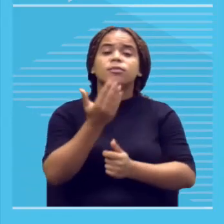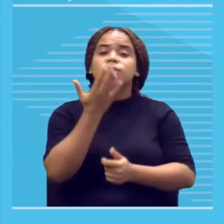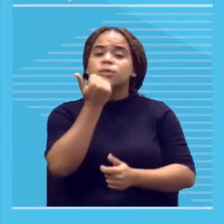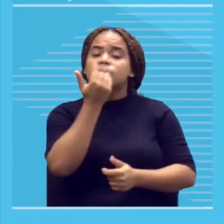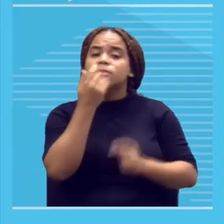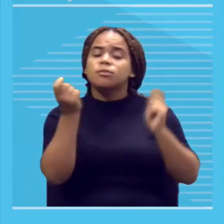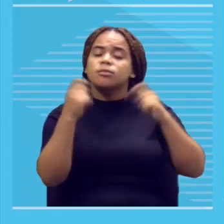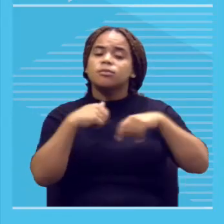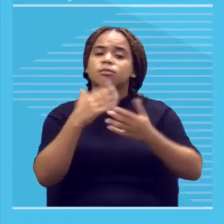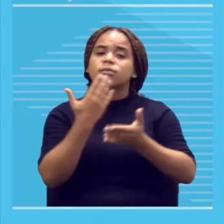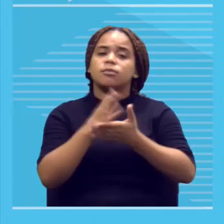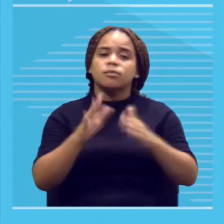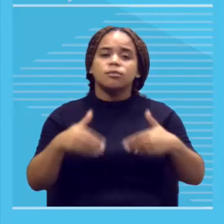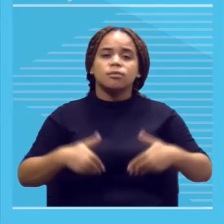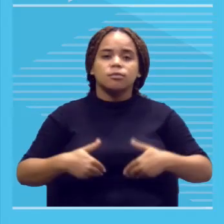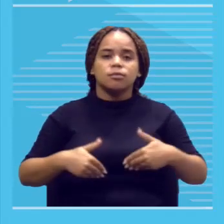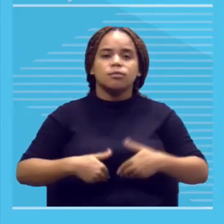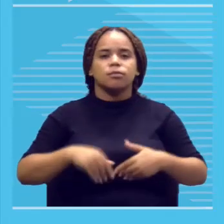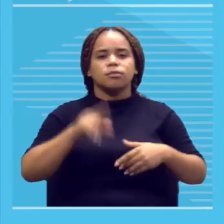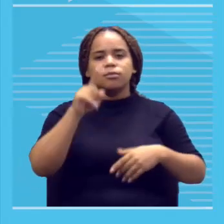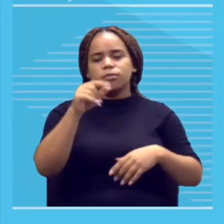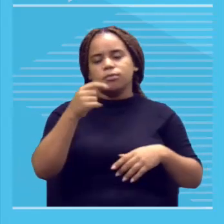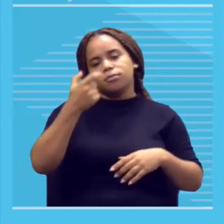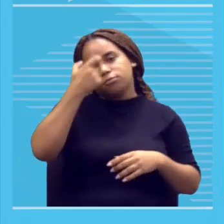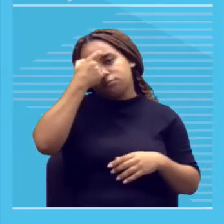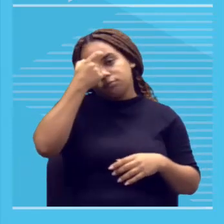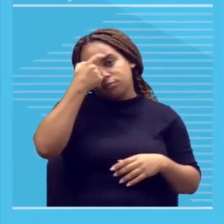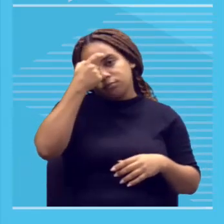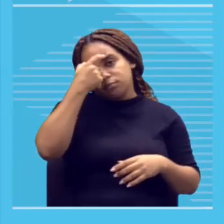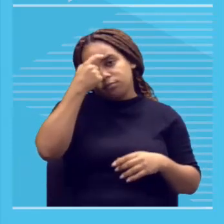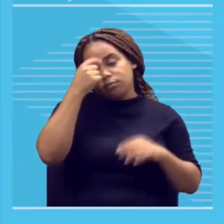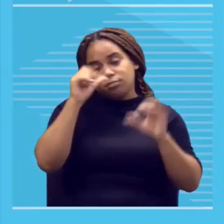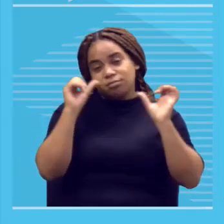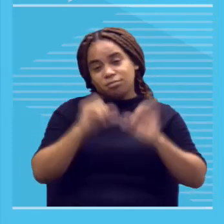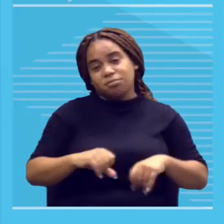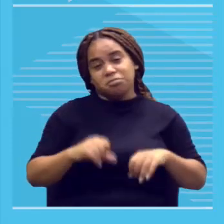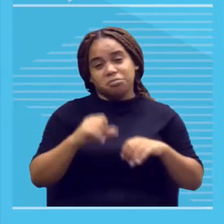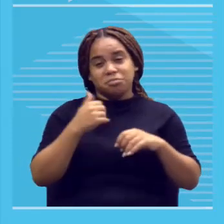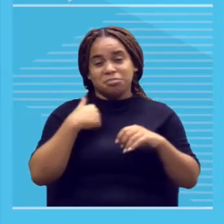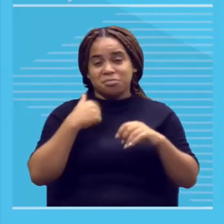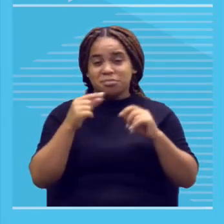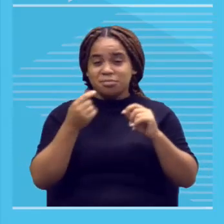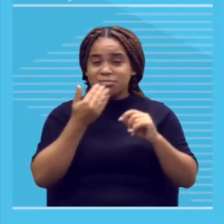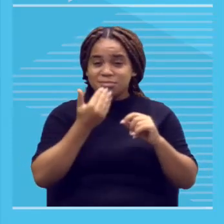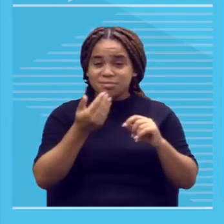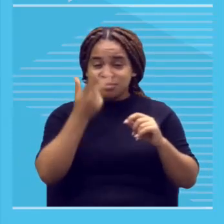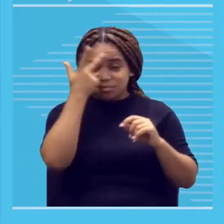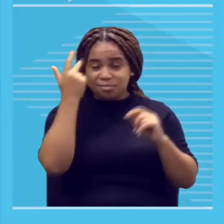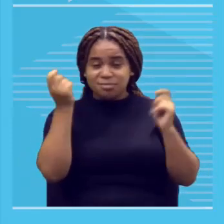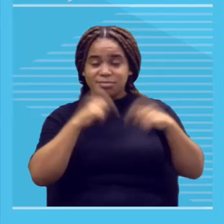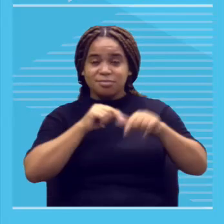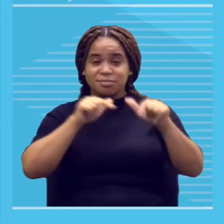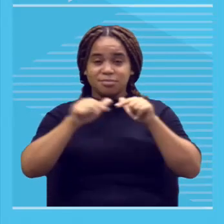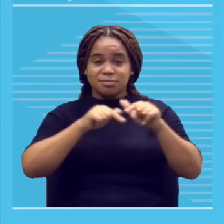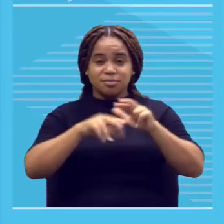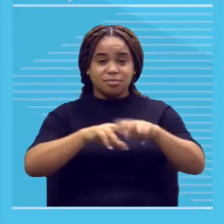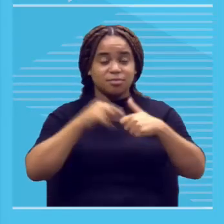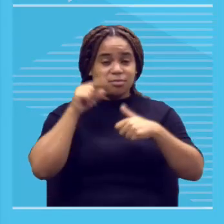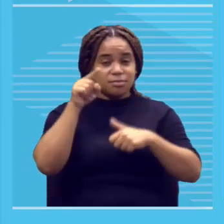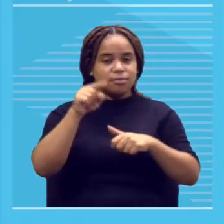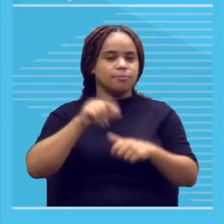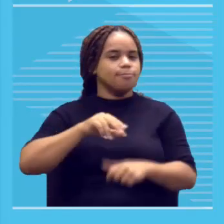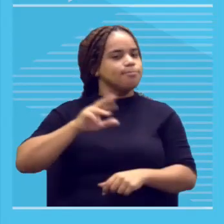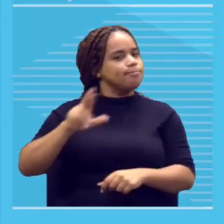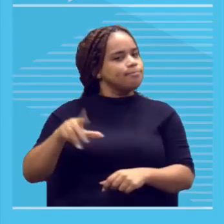matar a fome e você com mentalidade mesquinha sua querendo que ele trabalhe para você olha sua